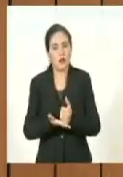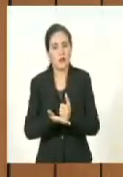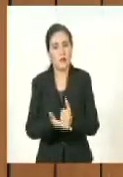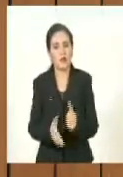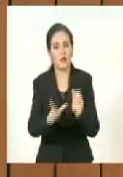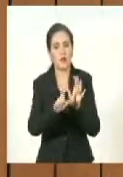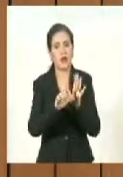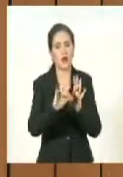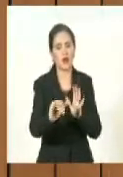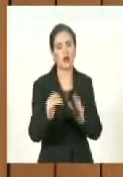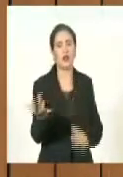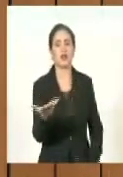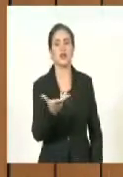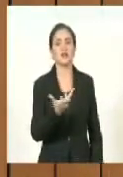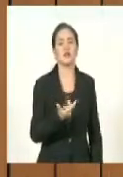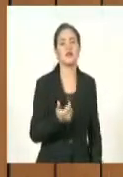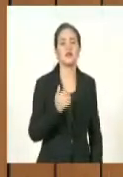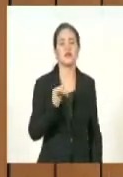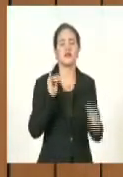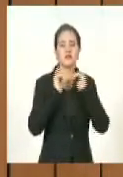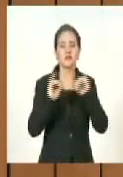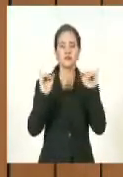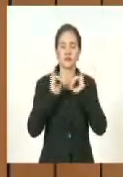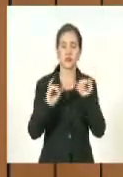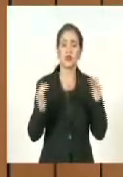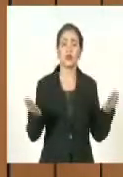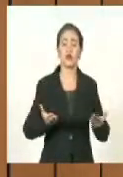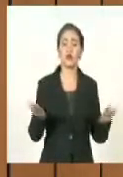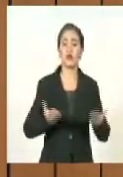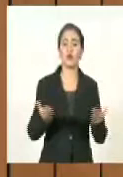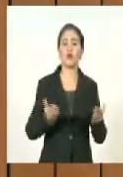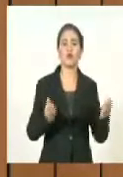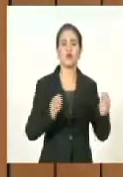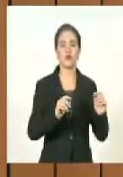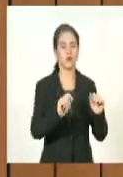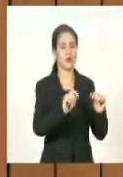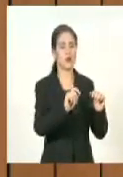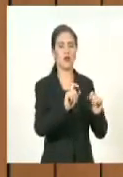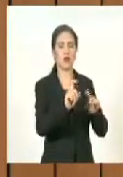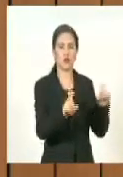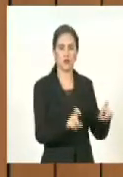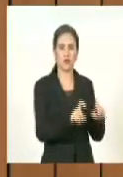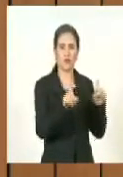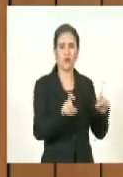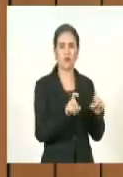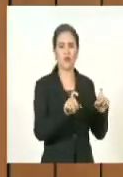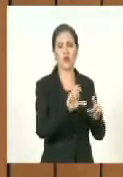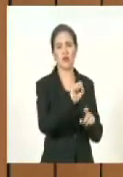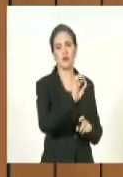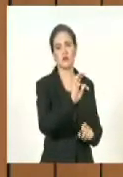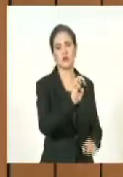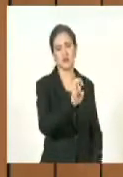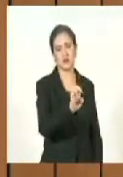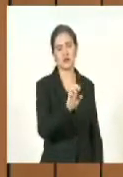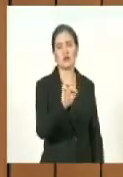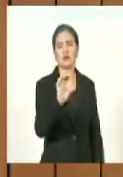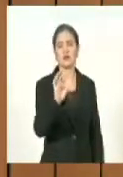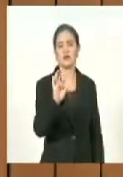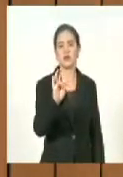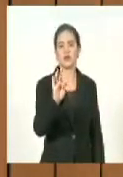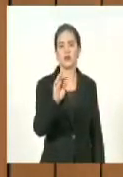que hoje o portal da transparência realmente é eficiente. Não vejo eficiência nesse